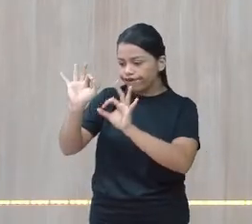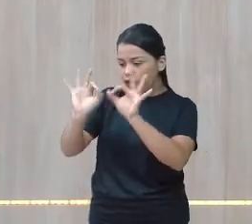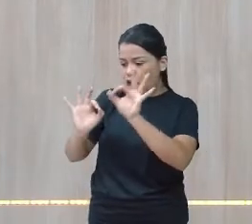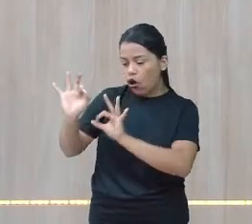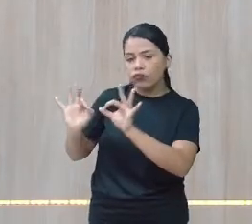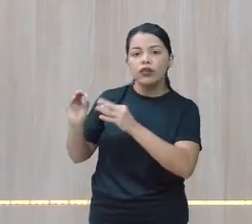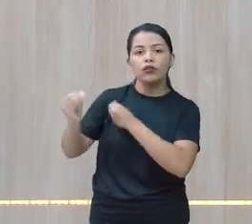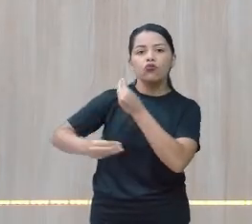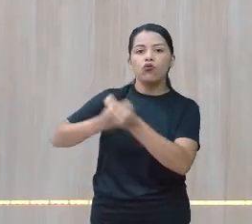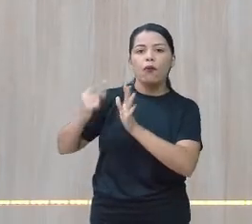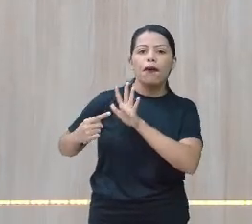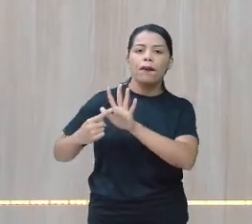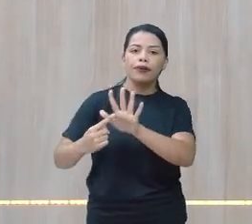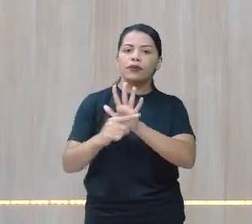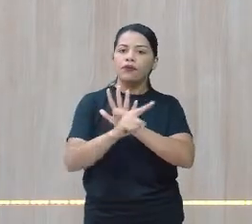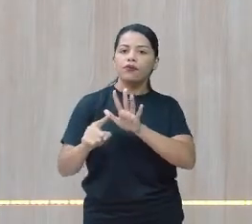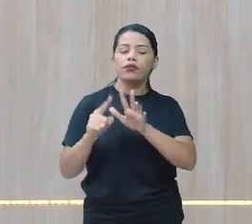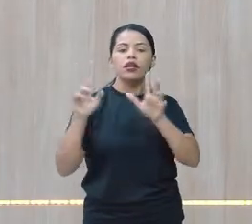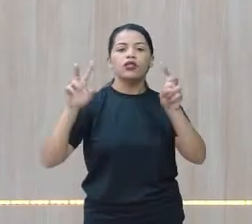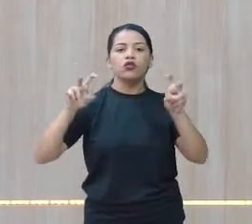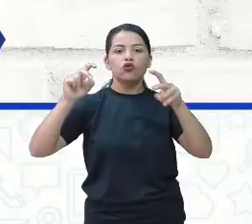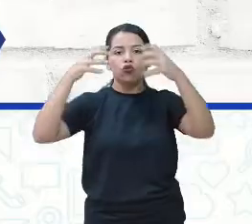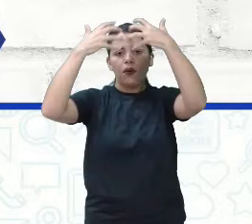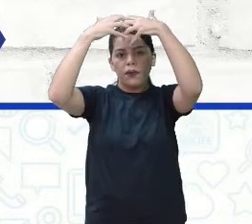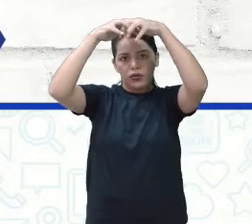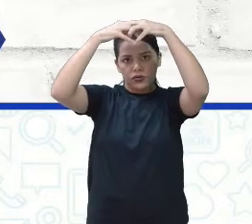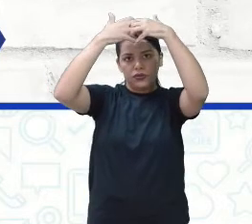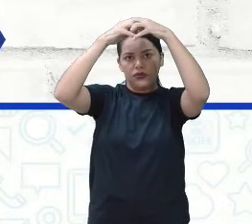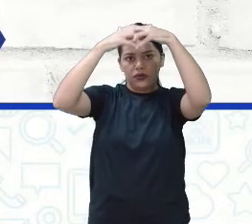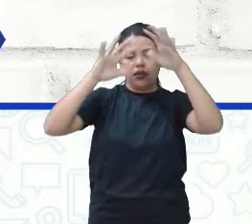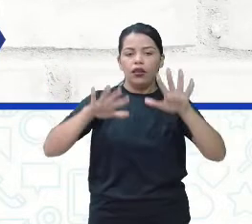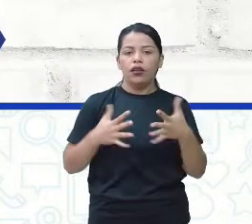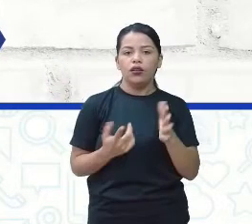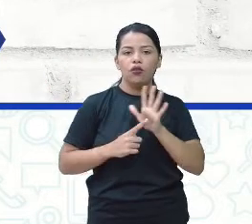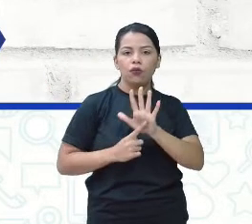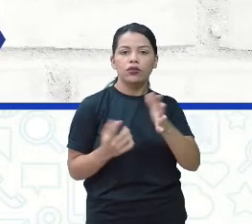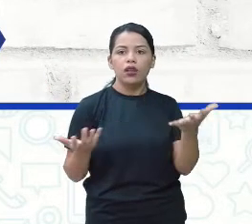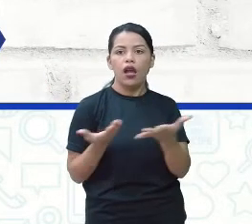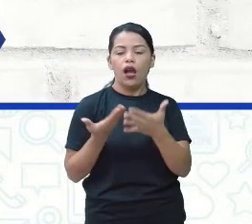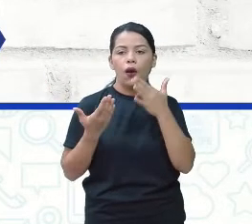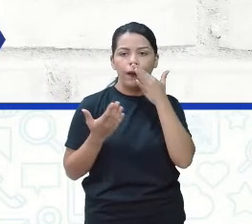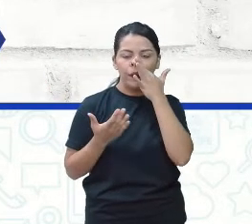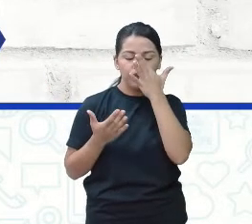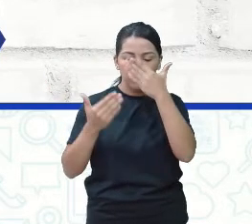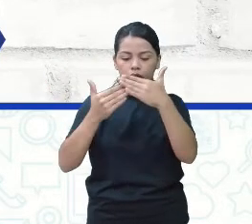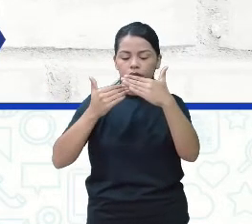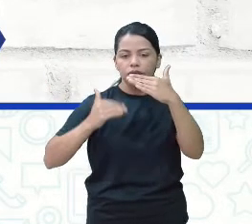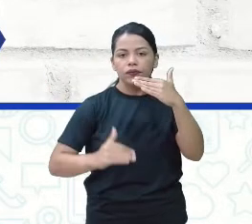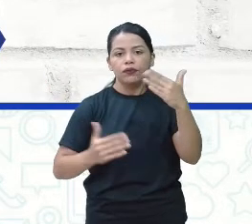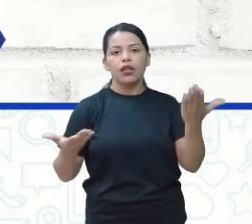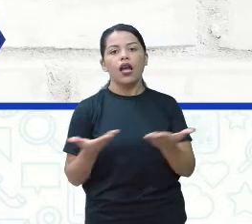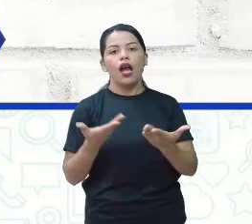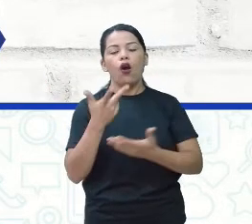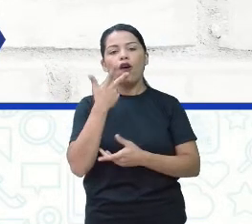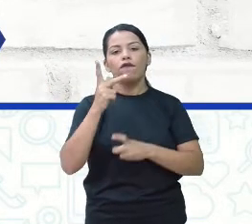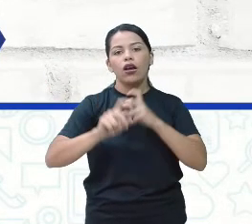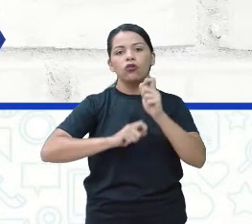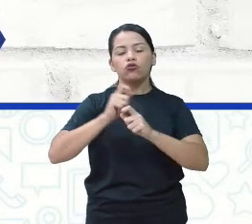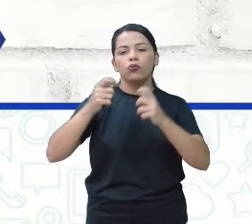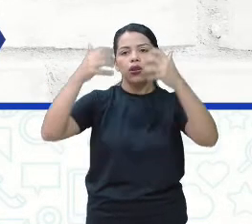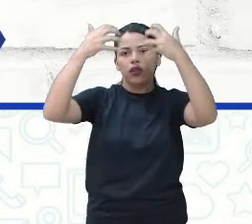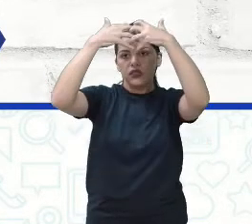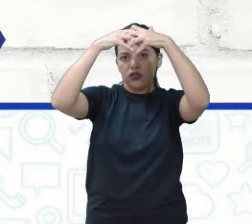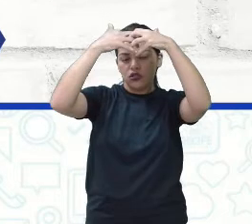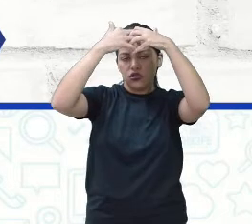aulas, falando de sistema nervoso. E aqui eu trago uma subdivisão, onde eu coloco o sistema nervoso periférico,